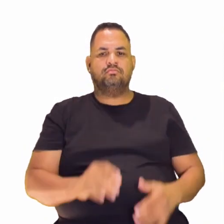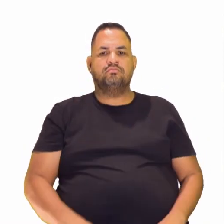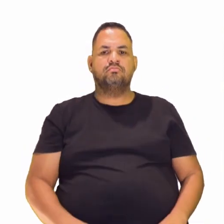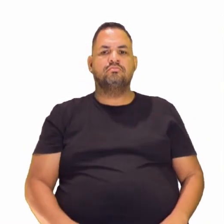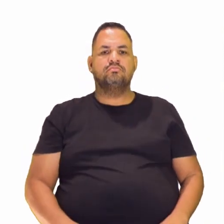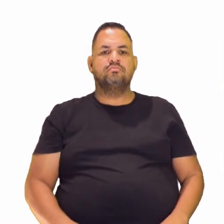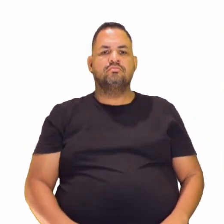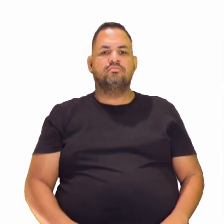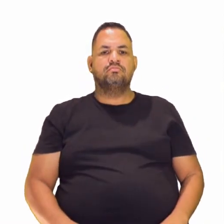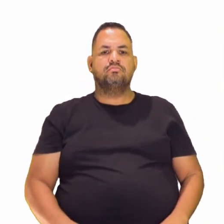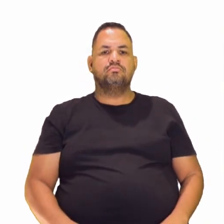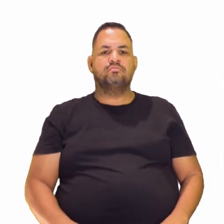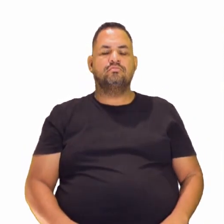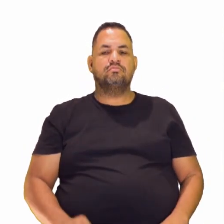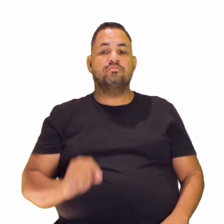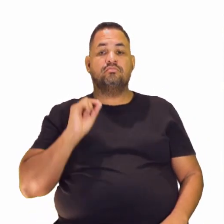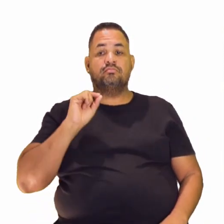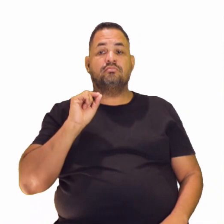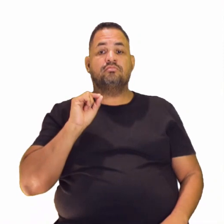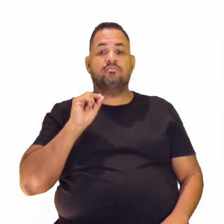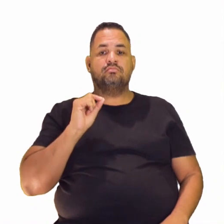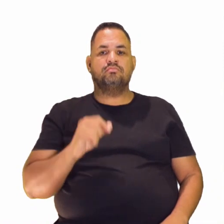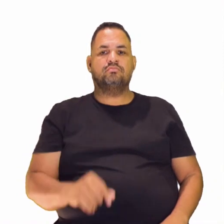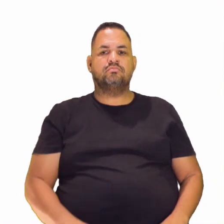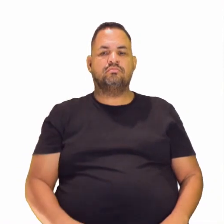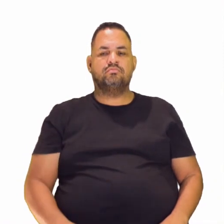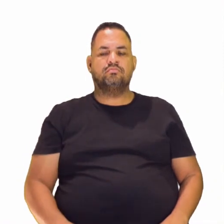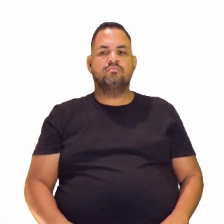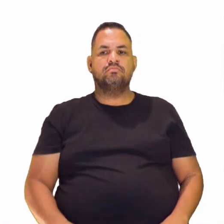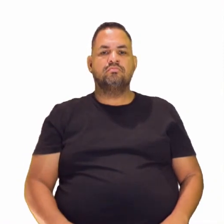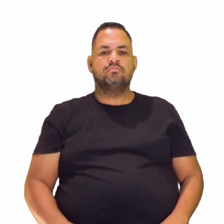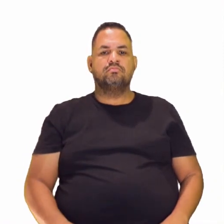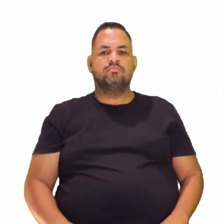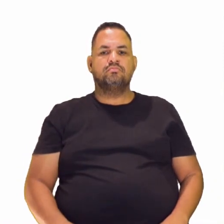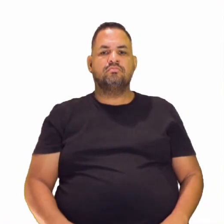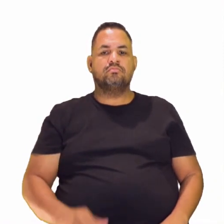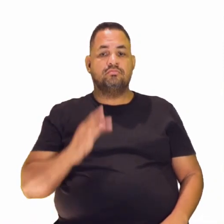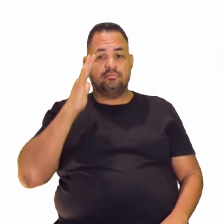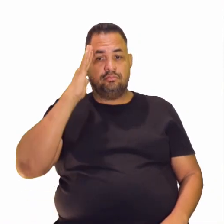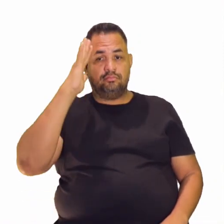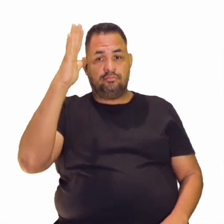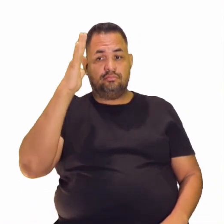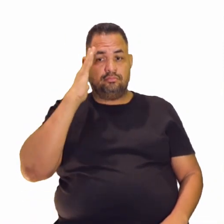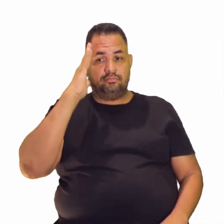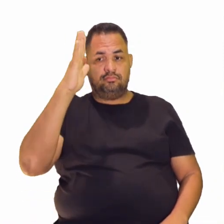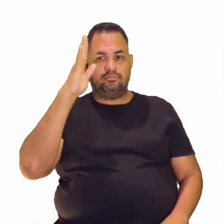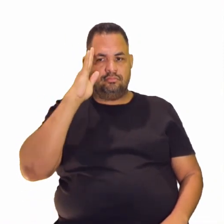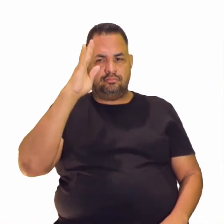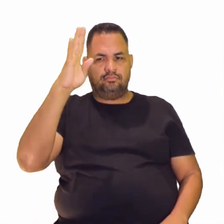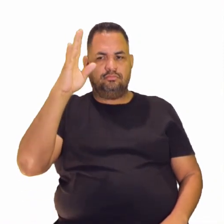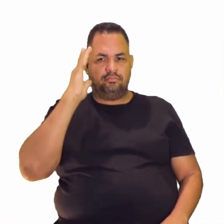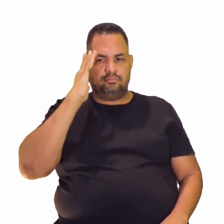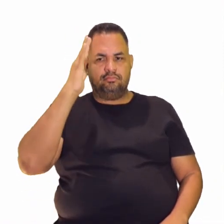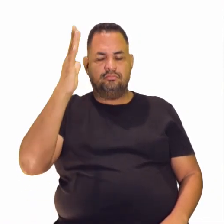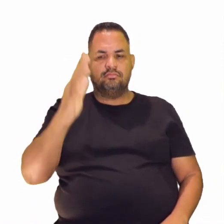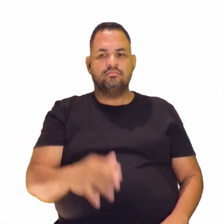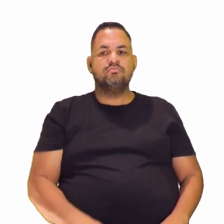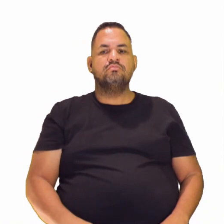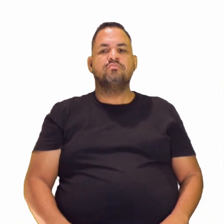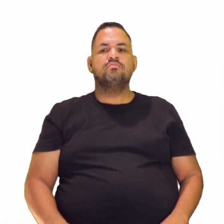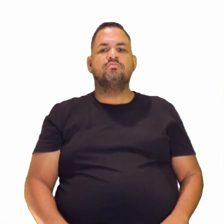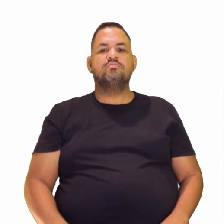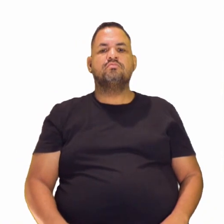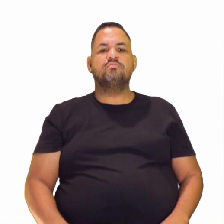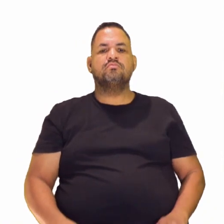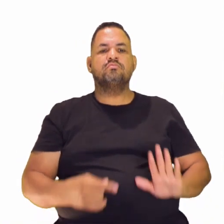realidade. O que é isso aqui? Fictícia é imaginada, imaginária. Então,